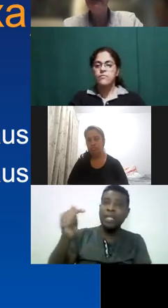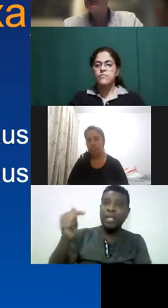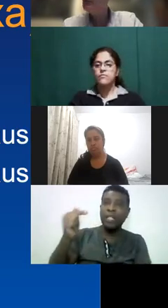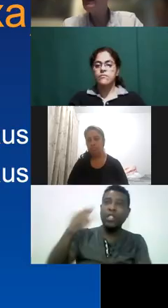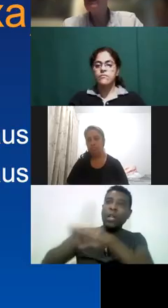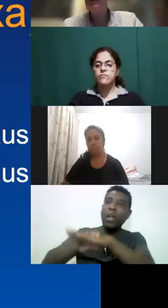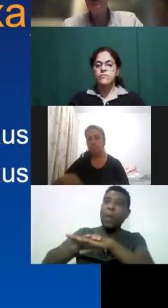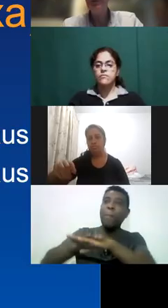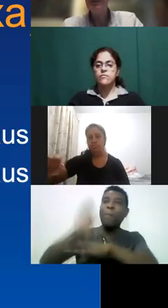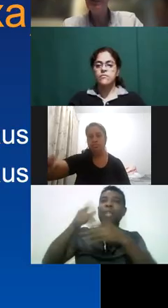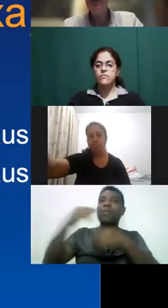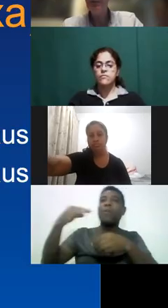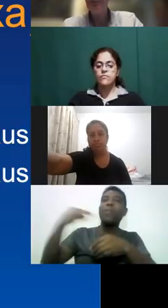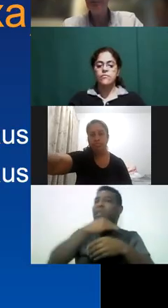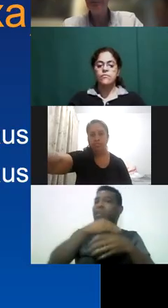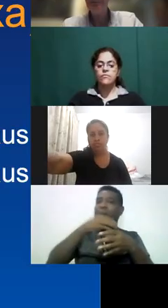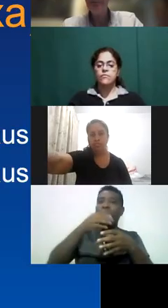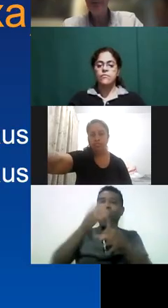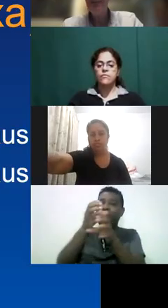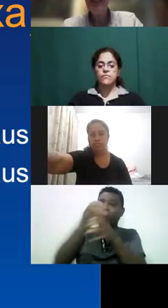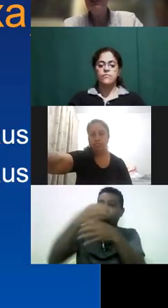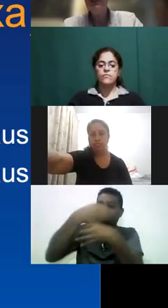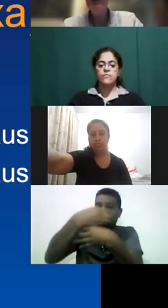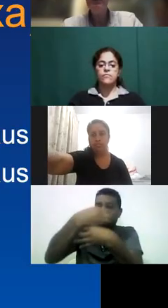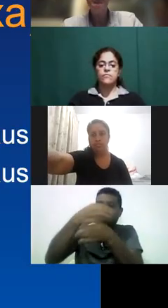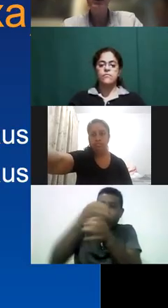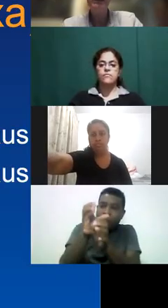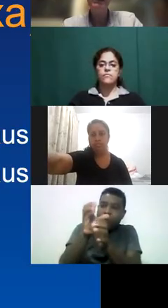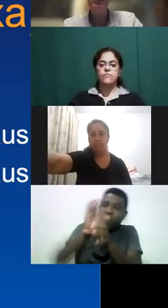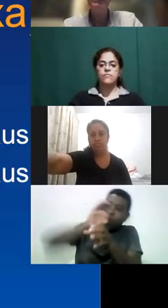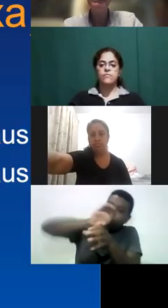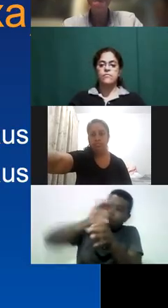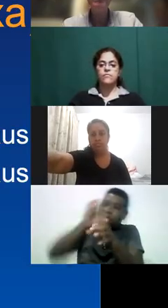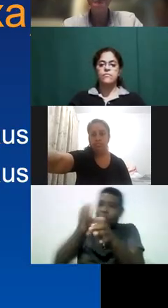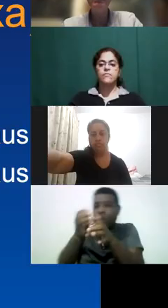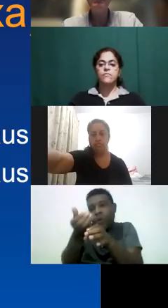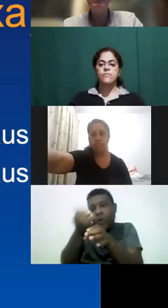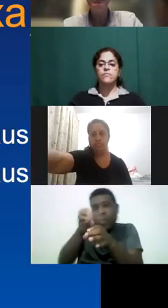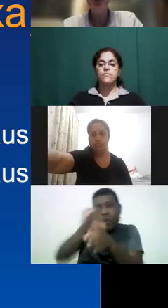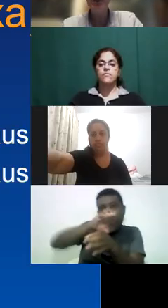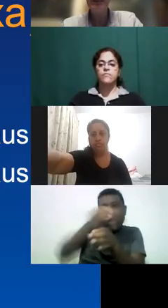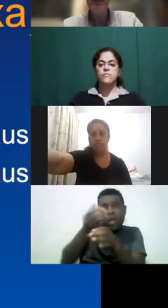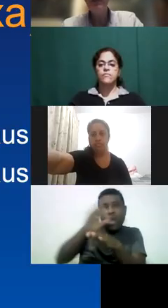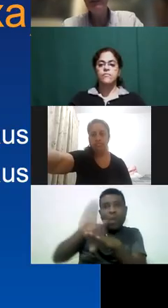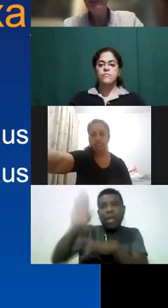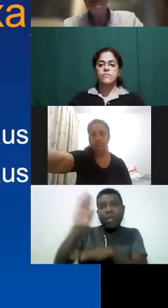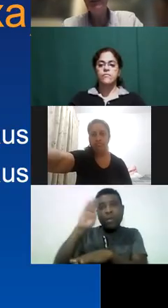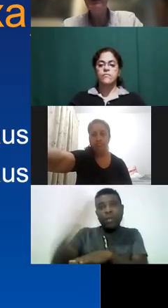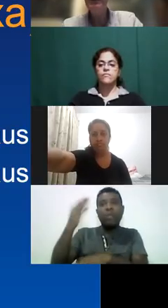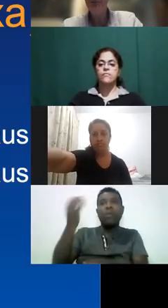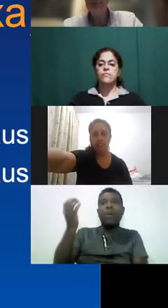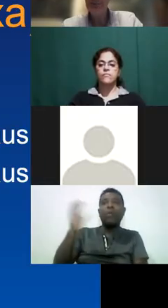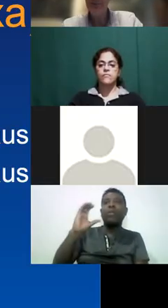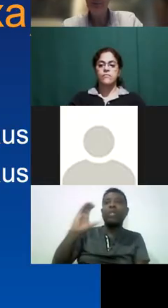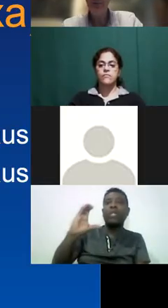é fazer rotação da coluna cervical. Metade da amplitude quase da coluna cervical de rotação é feita por C1